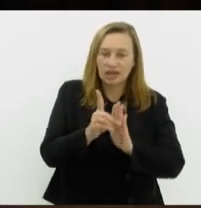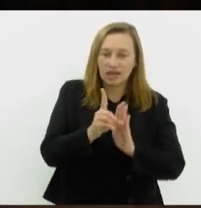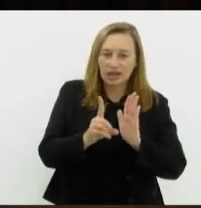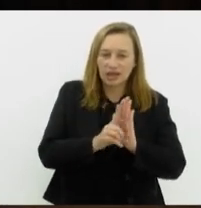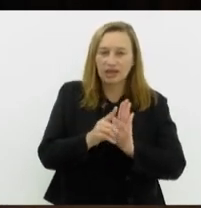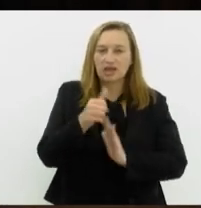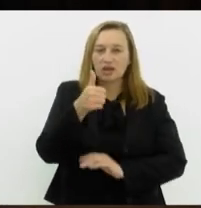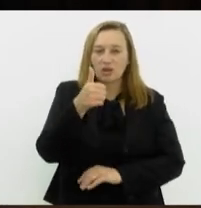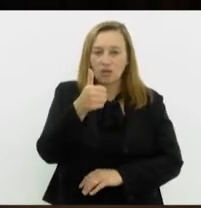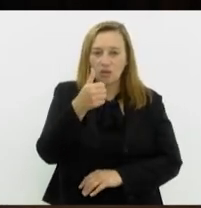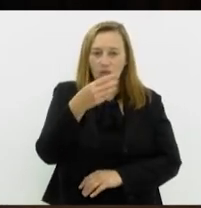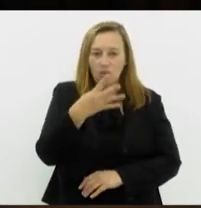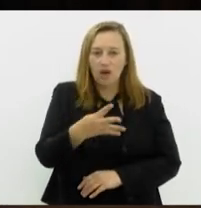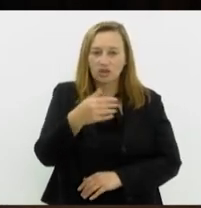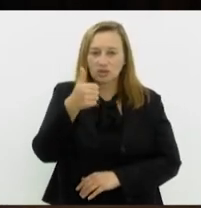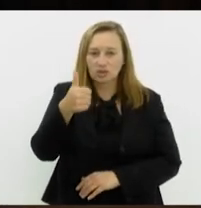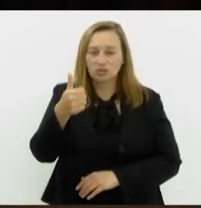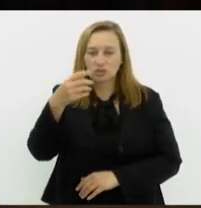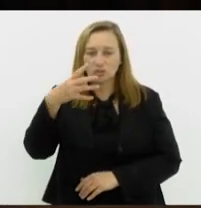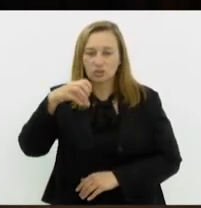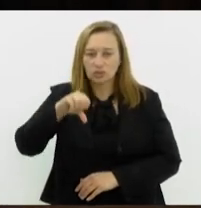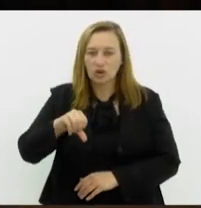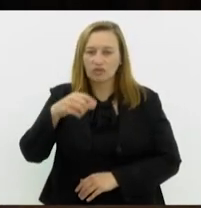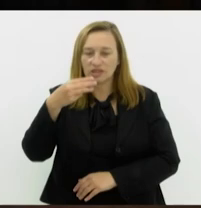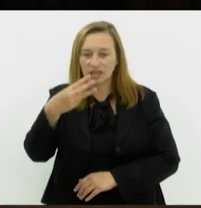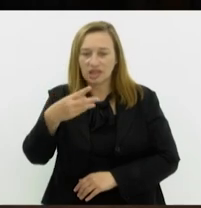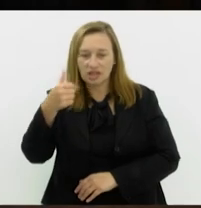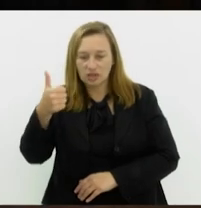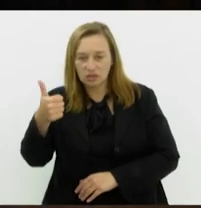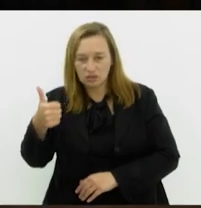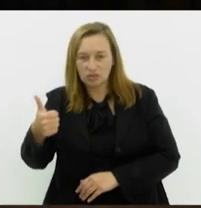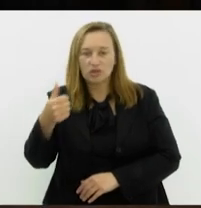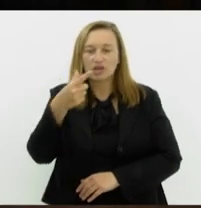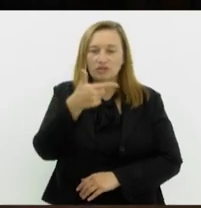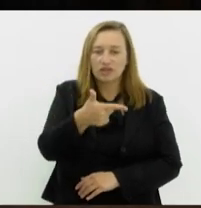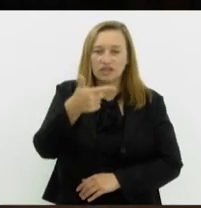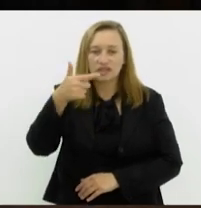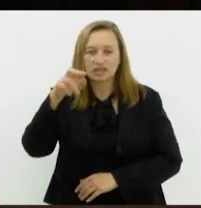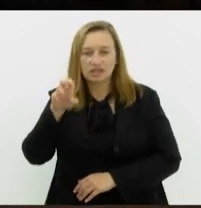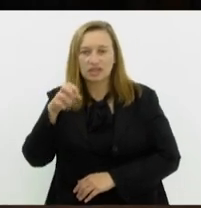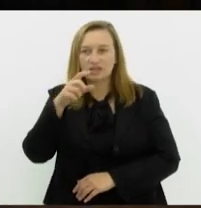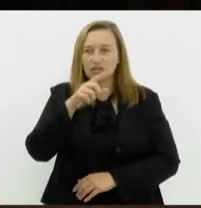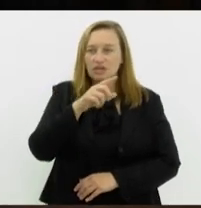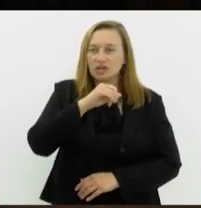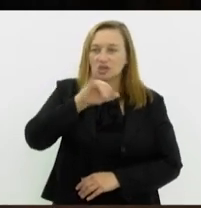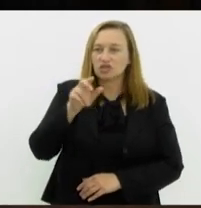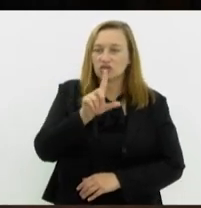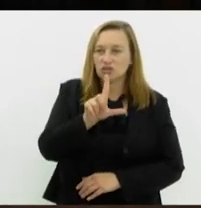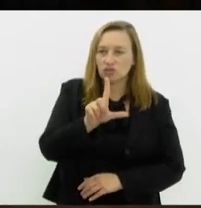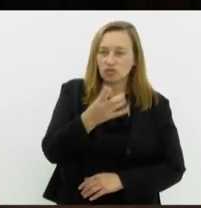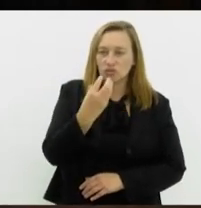número 41931 de dezembro de 25 de junho de 2009.